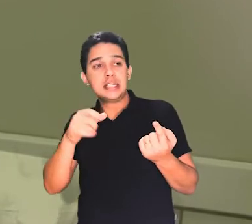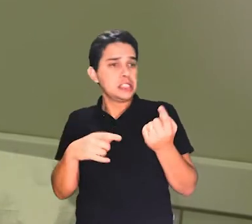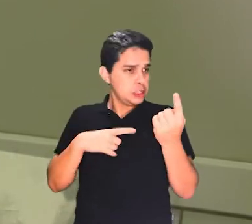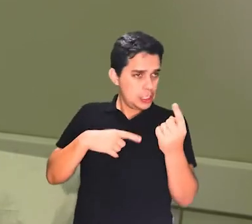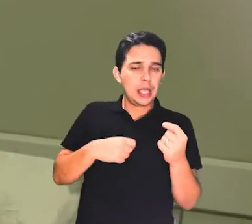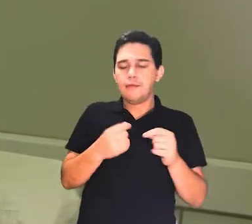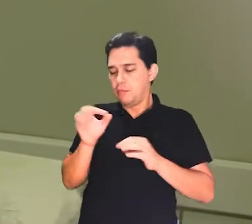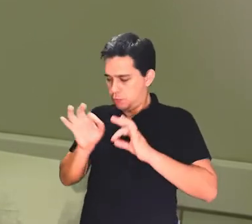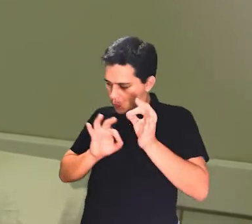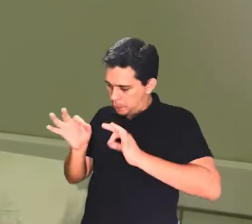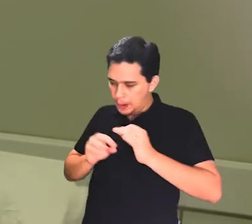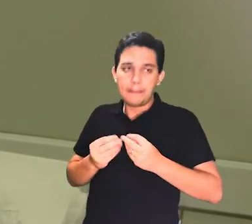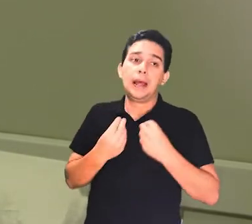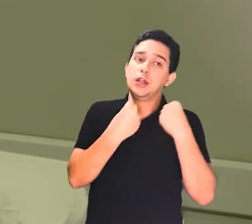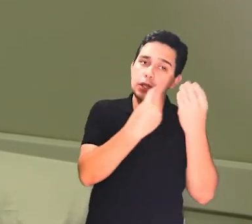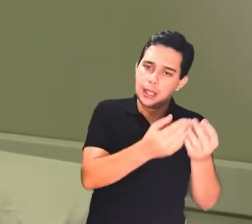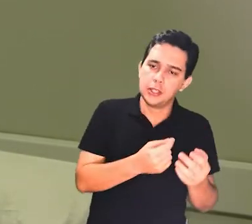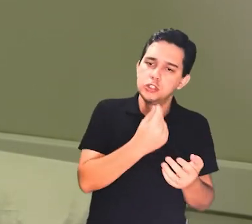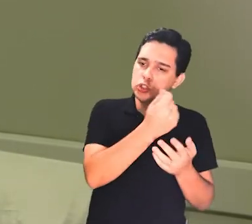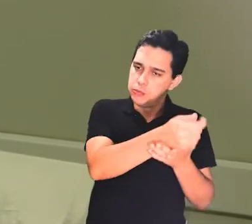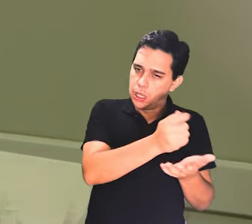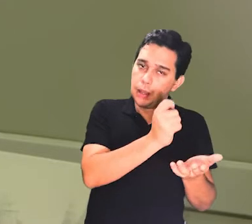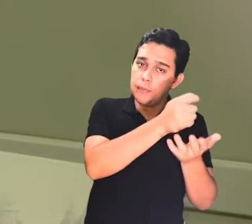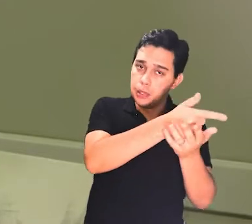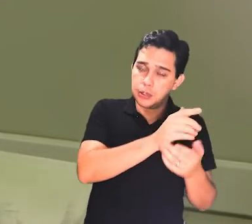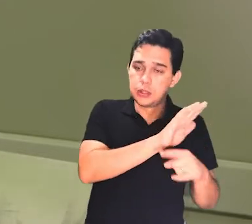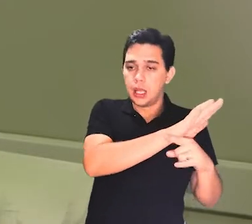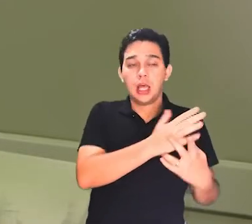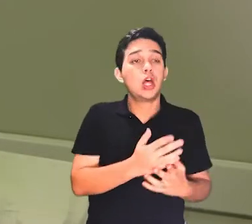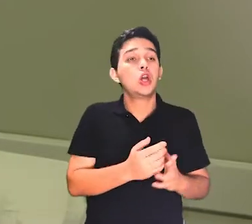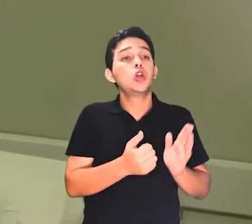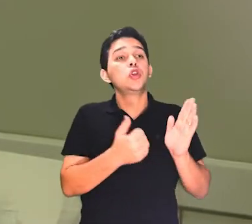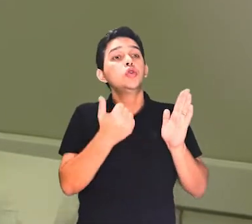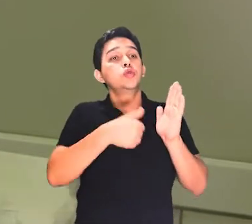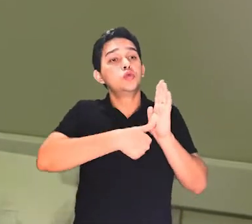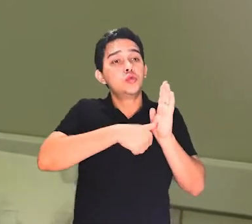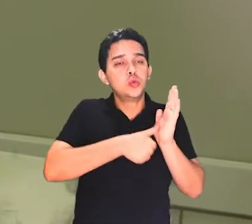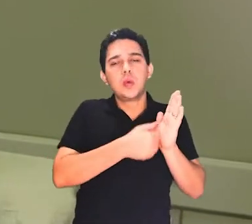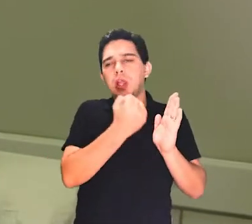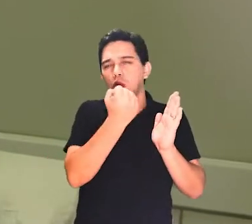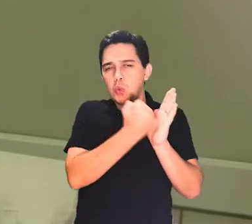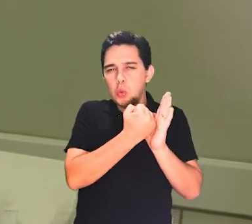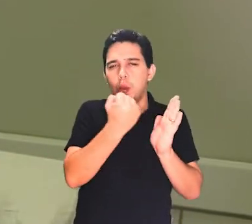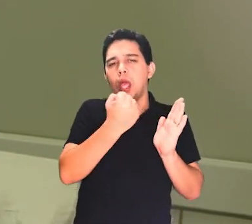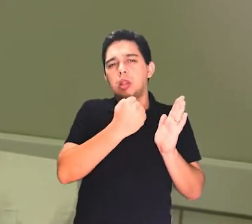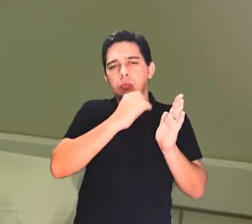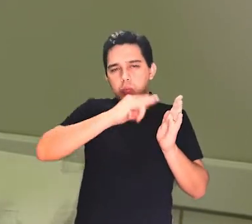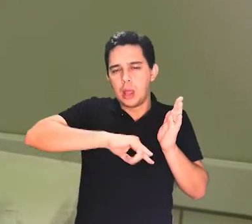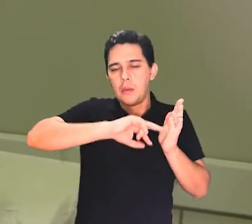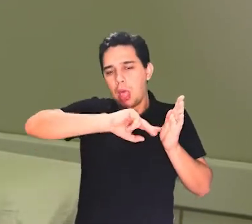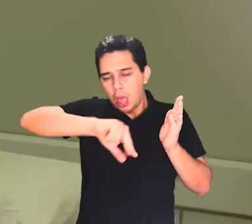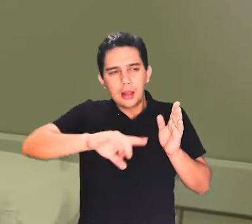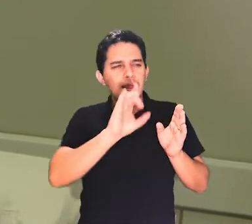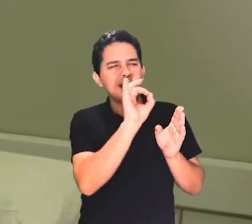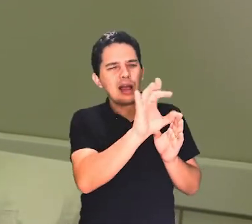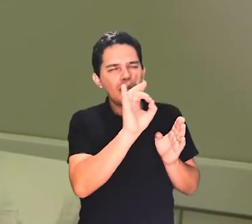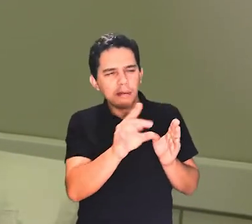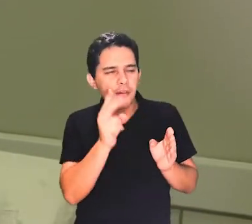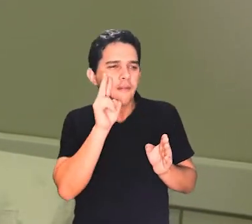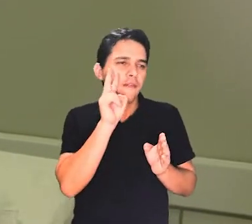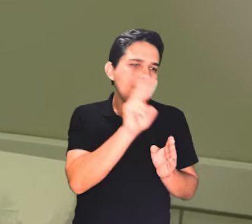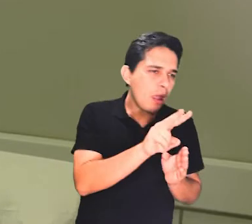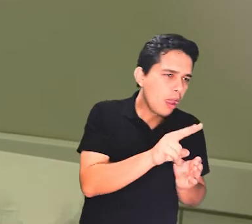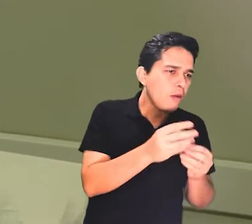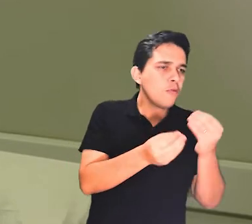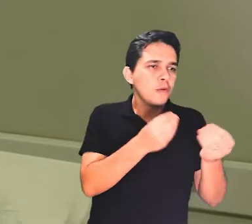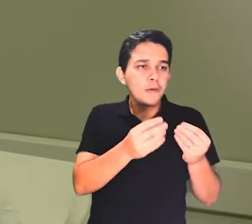né? Para ele ter acesso à renda, situação documental de cada paciente, isso tudo também vai ser visto pelos promotores